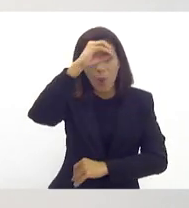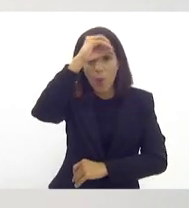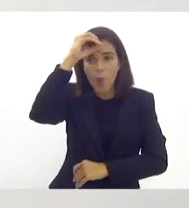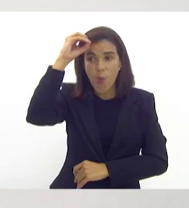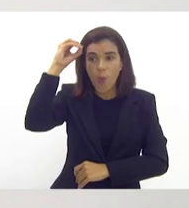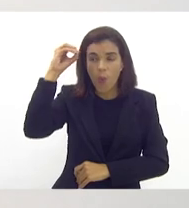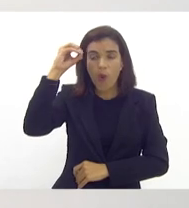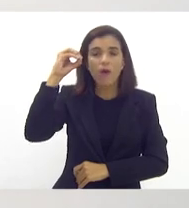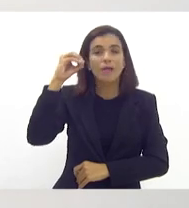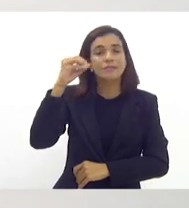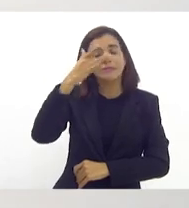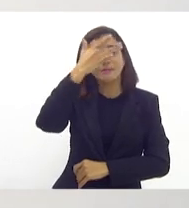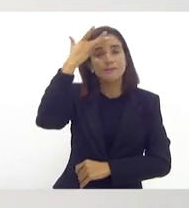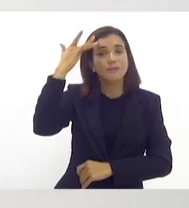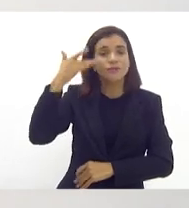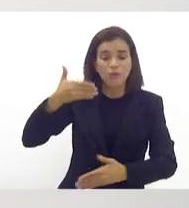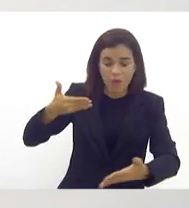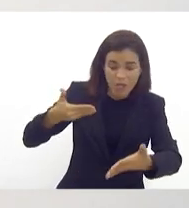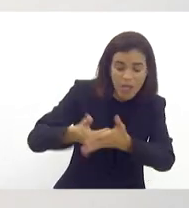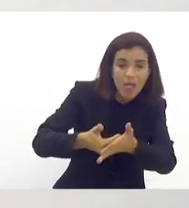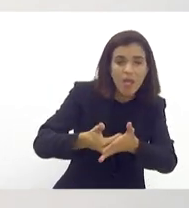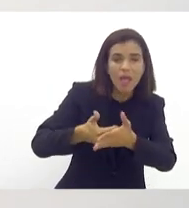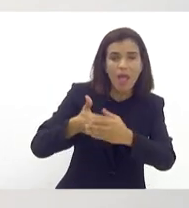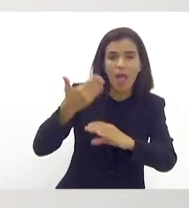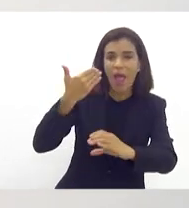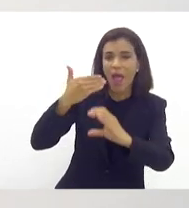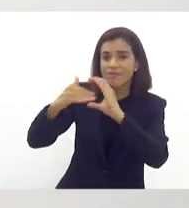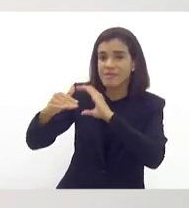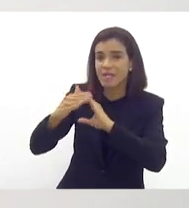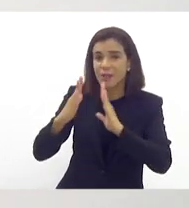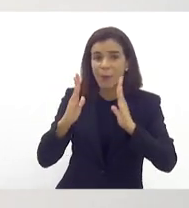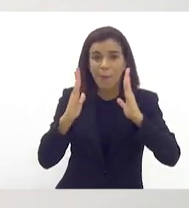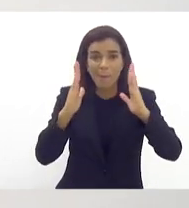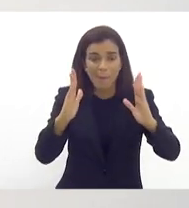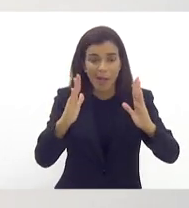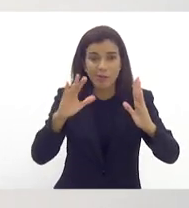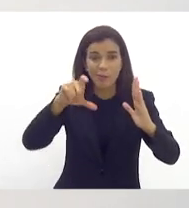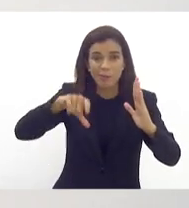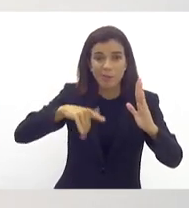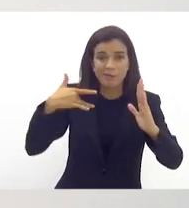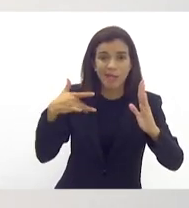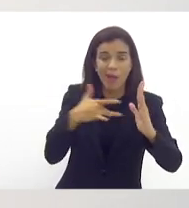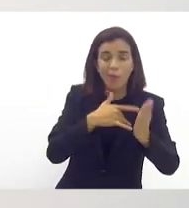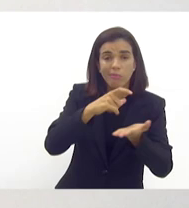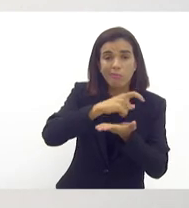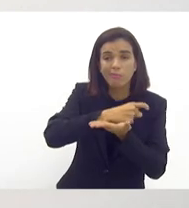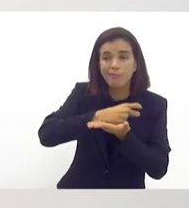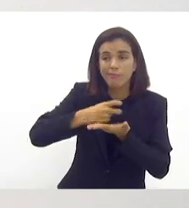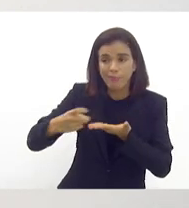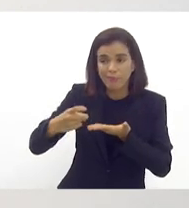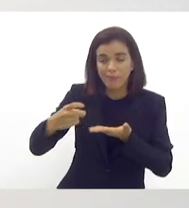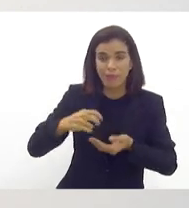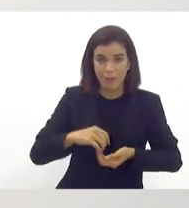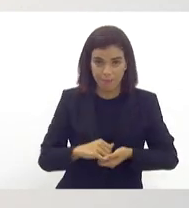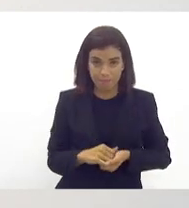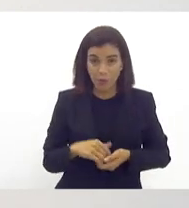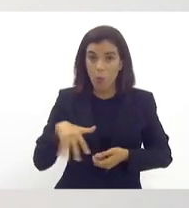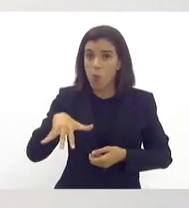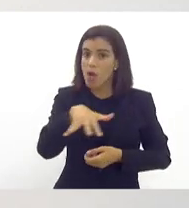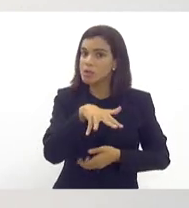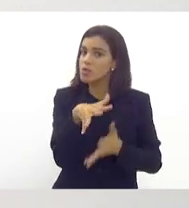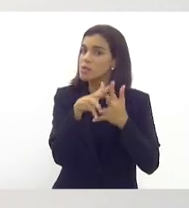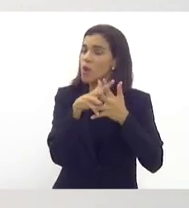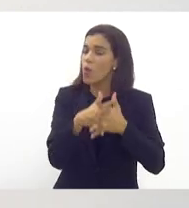foram notificados muito em cima avisando que esse prazo que o plano de saúde ia terminar e essa situação é uma situação